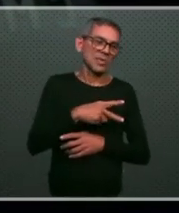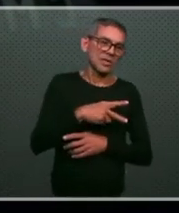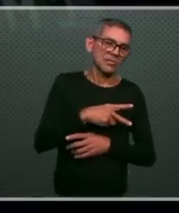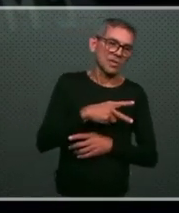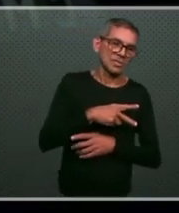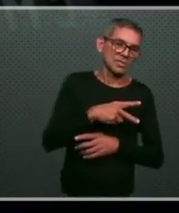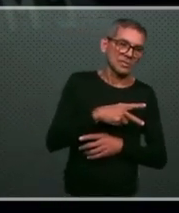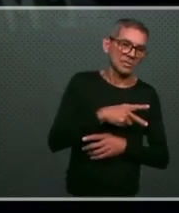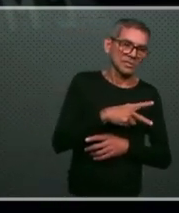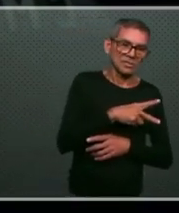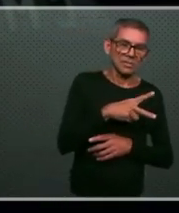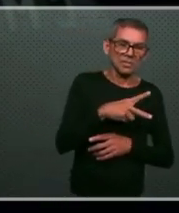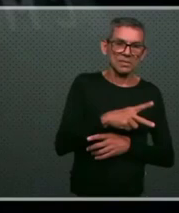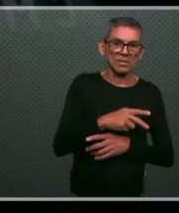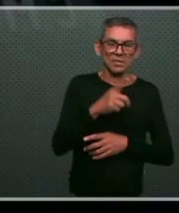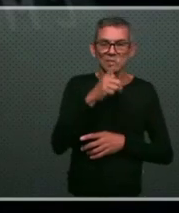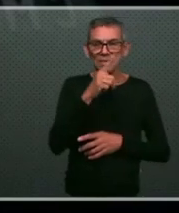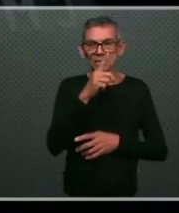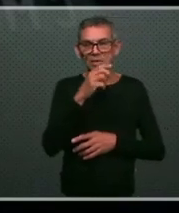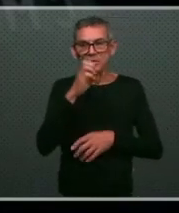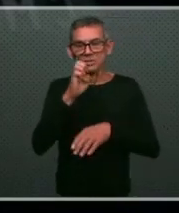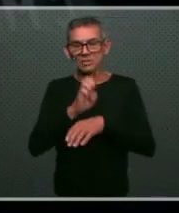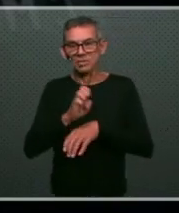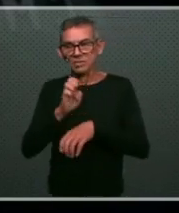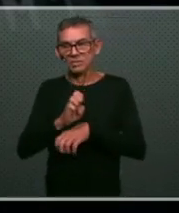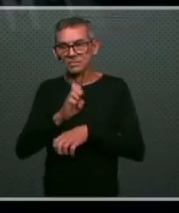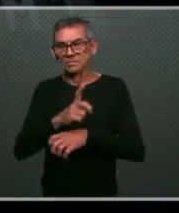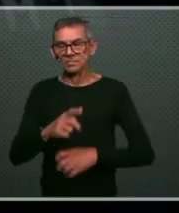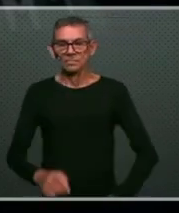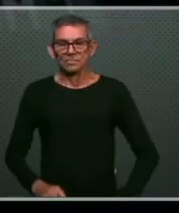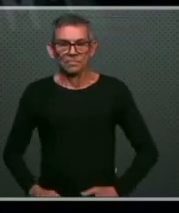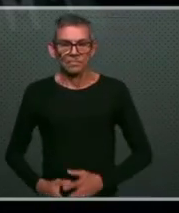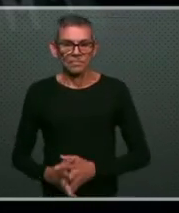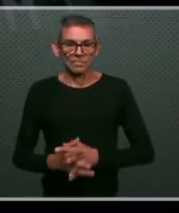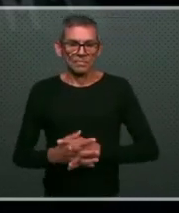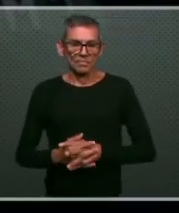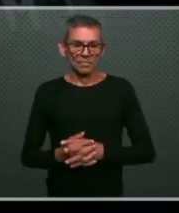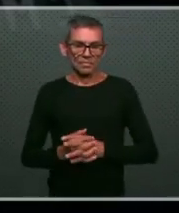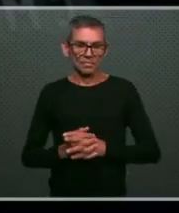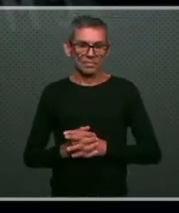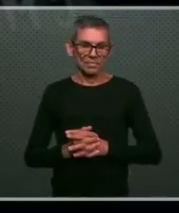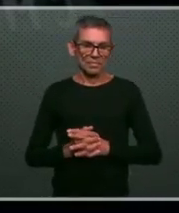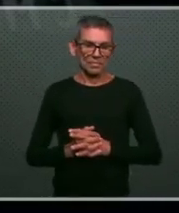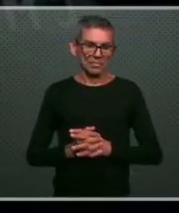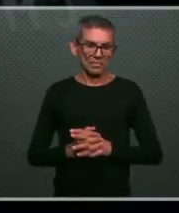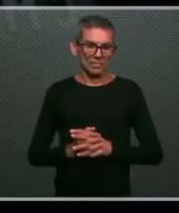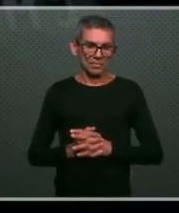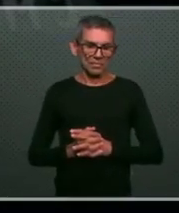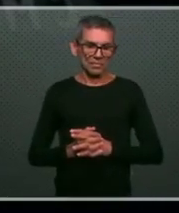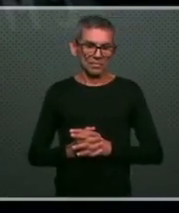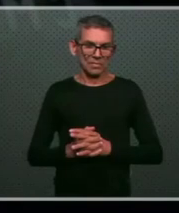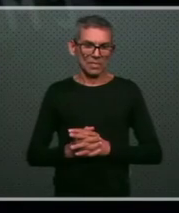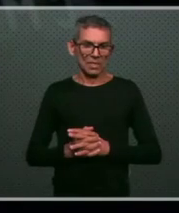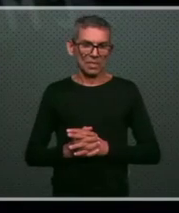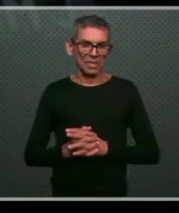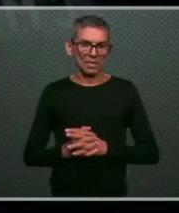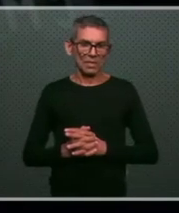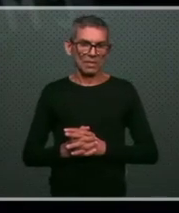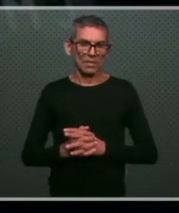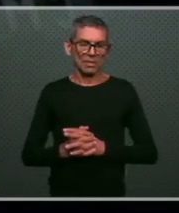Uma concessão, excelência. Vereador, por gentileza, deixa eu terminar. Vossa Excelência pode discordar disso, que é o seguinte.